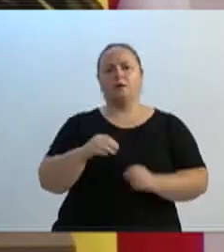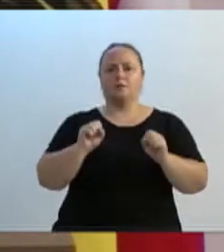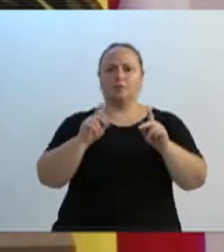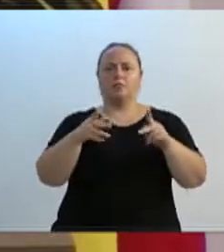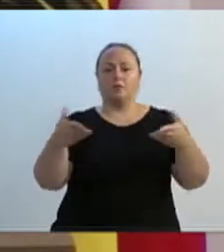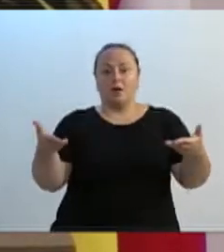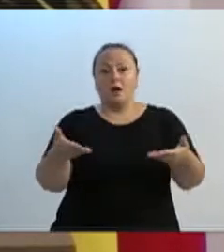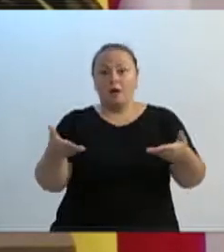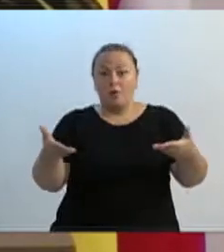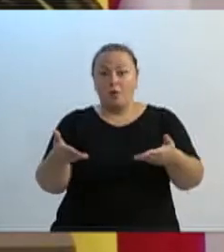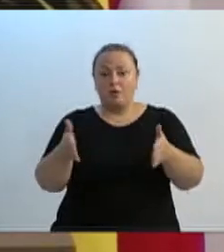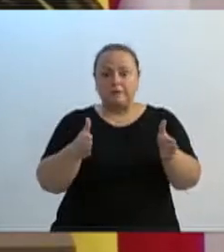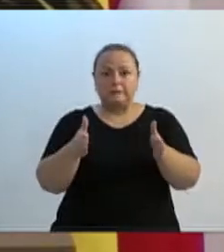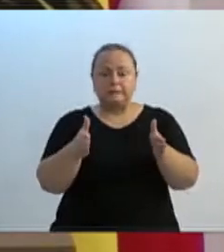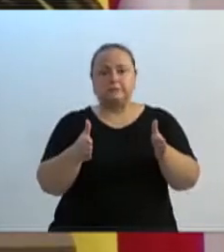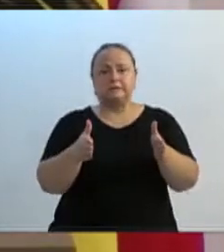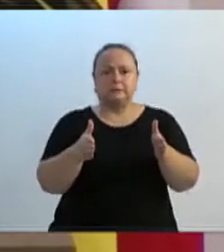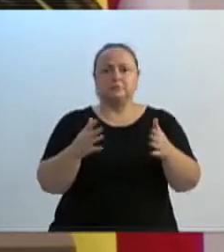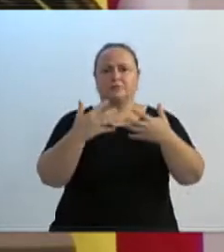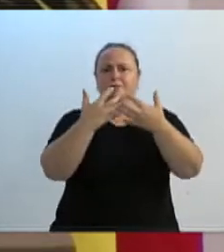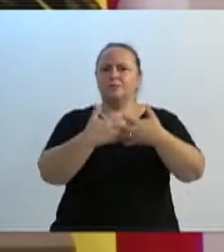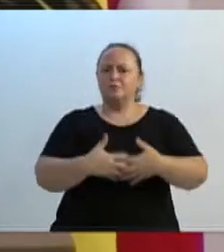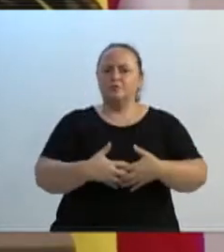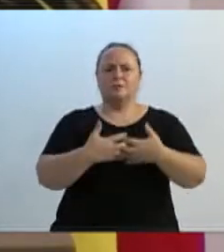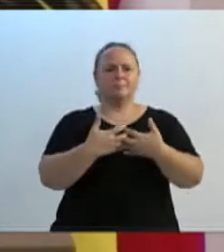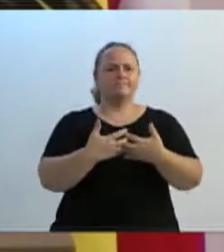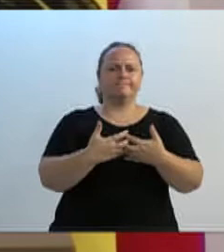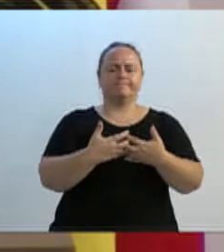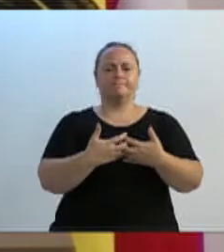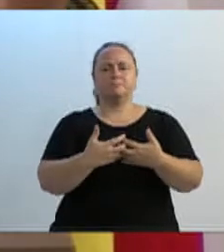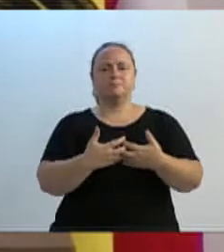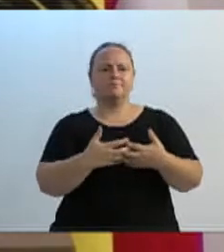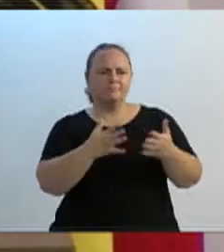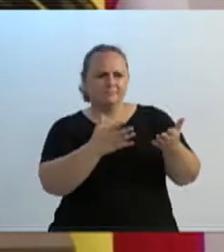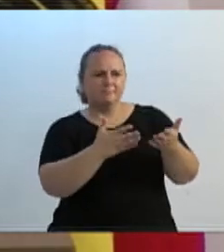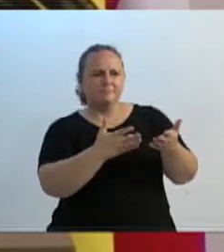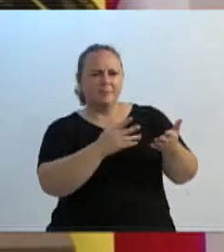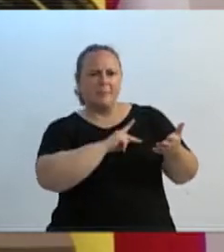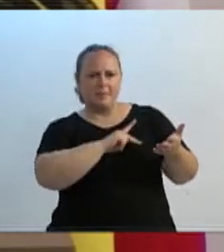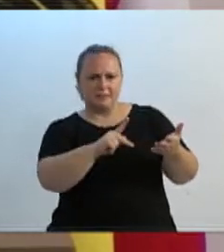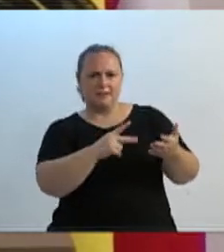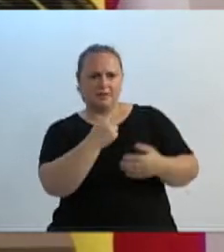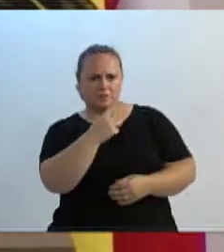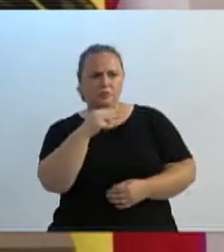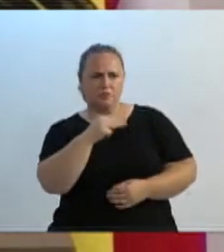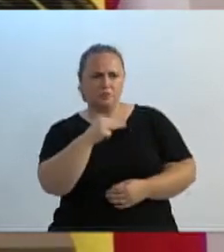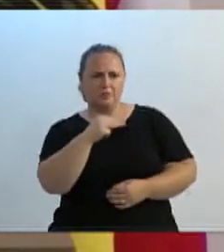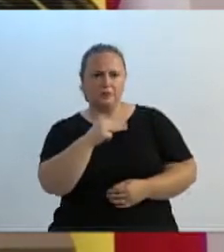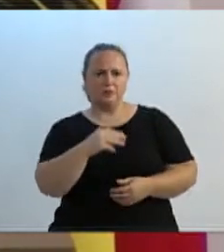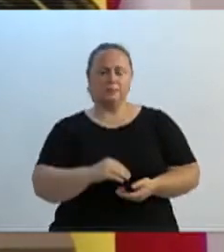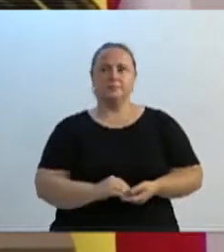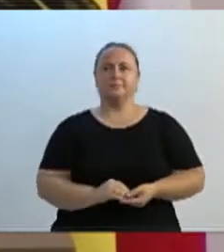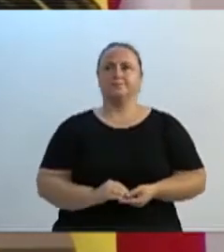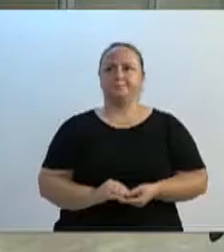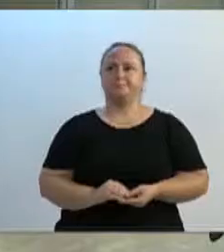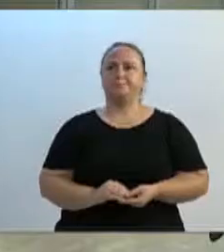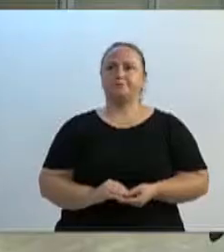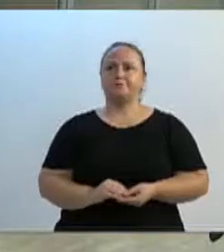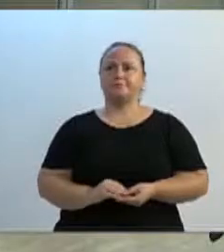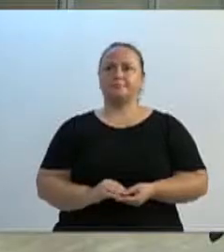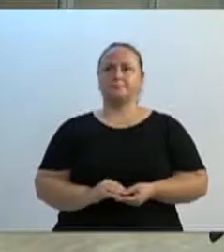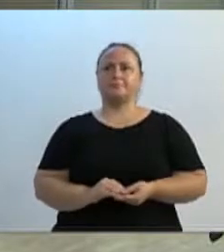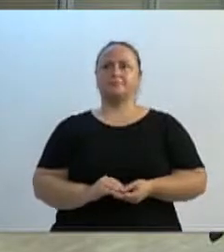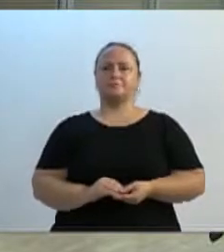principalmente, do funcionamento. Vereador Gilson, mais 2 minutos e meio, 2 minutos cedidos pela bancada do PSDB, mais 30 minutos.